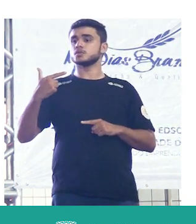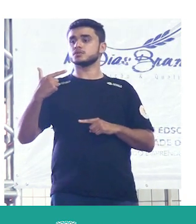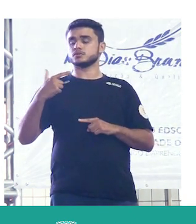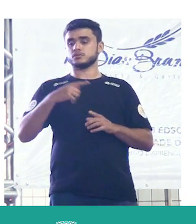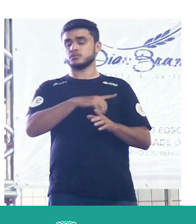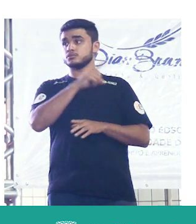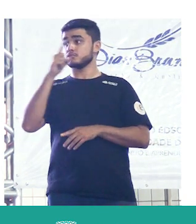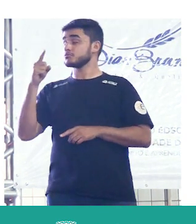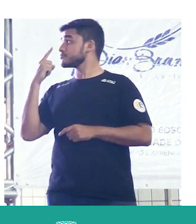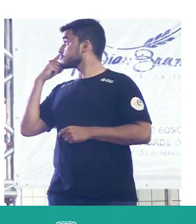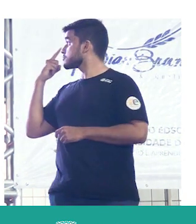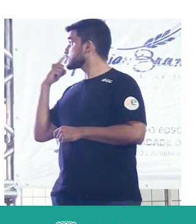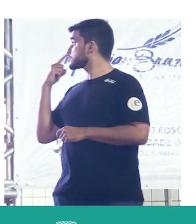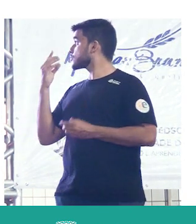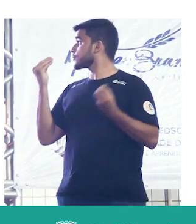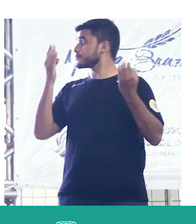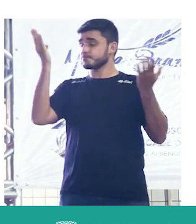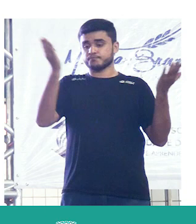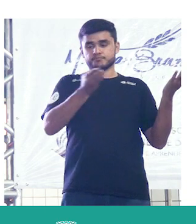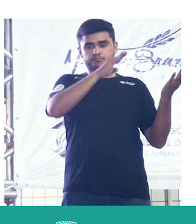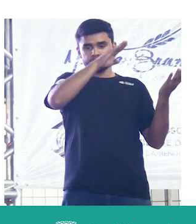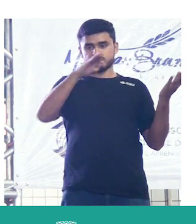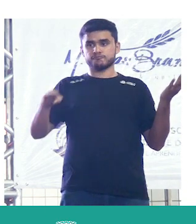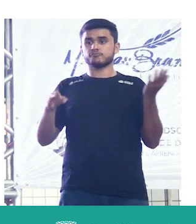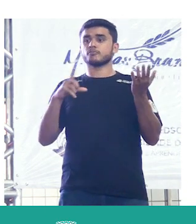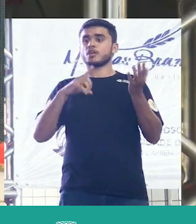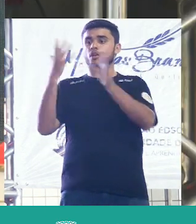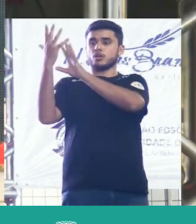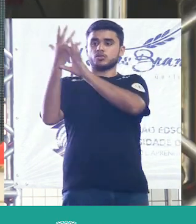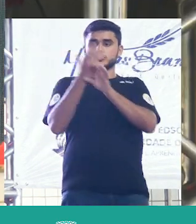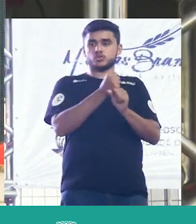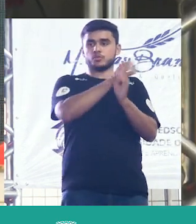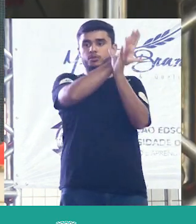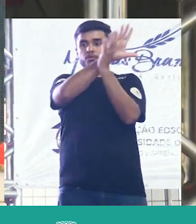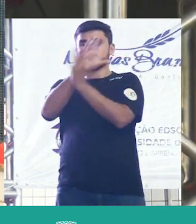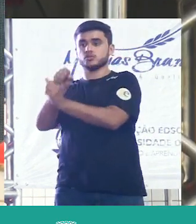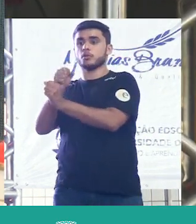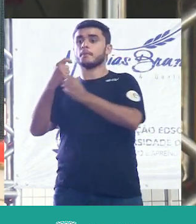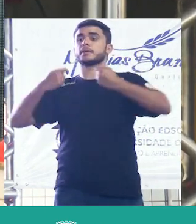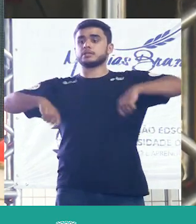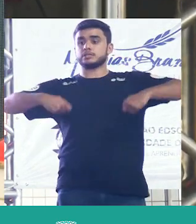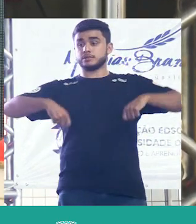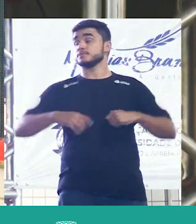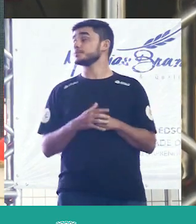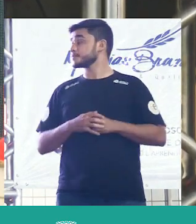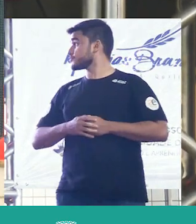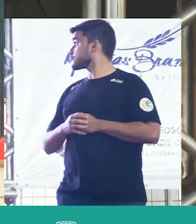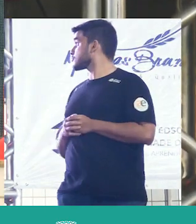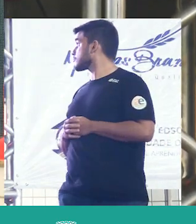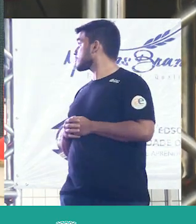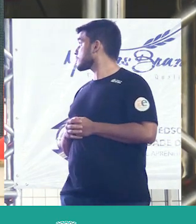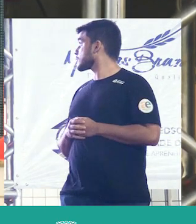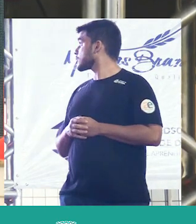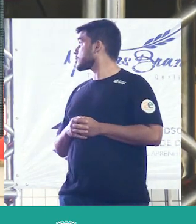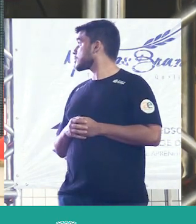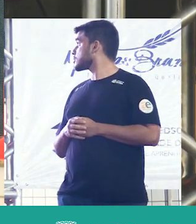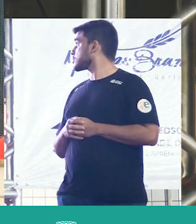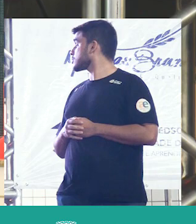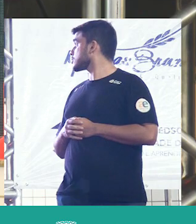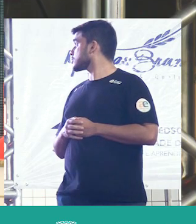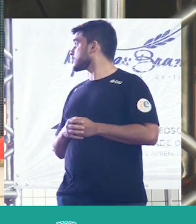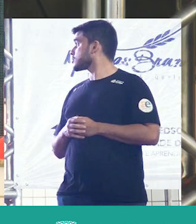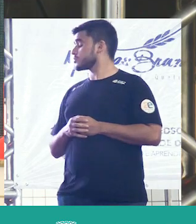necessária para produzir aqueles 675? Aqui, pessoal, é 675, tá bom? E